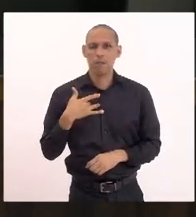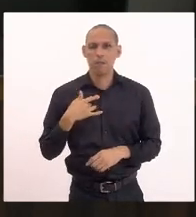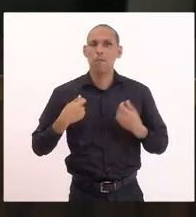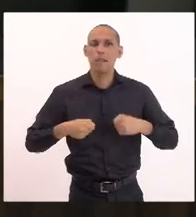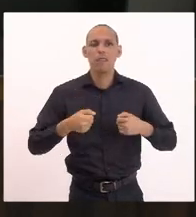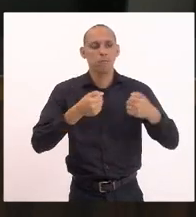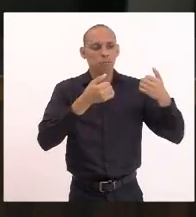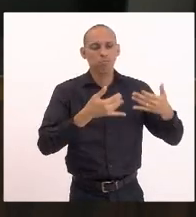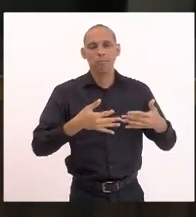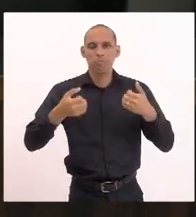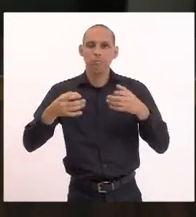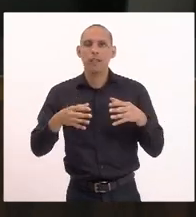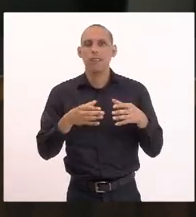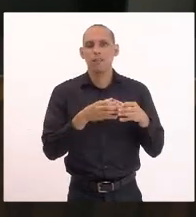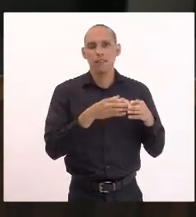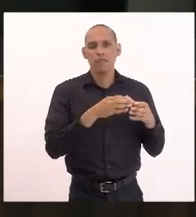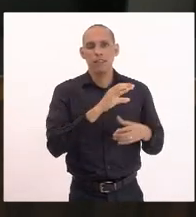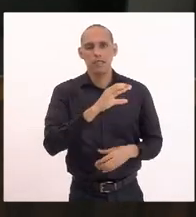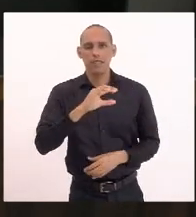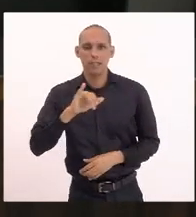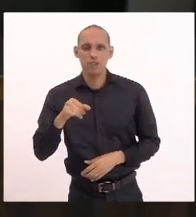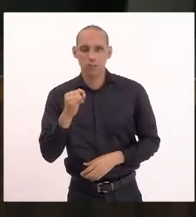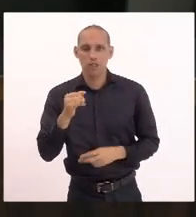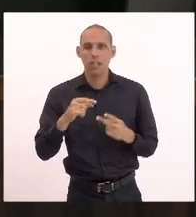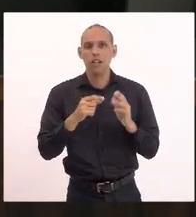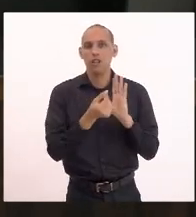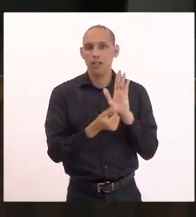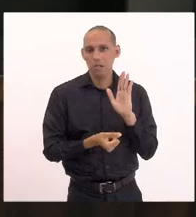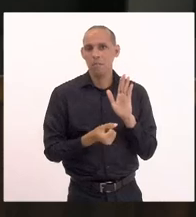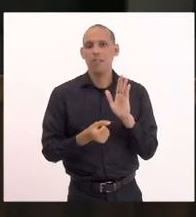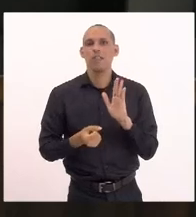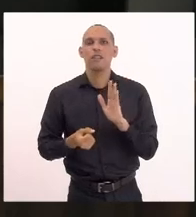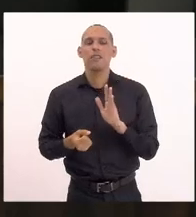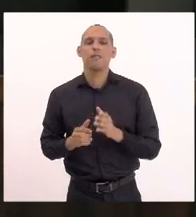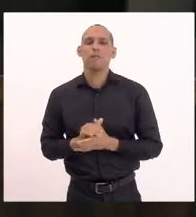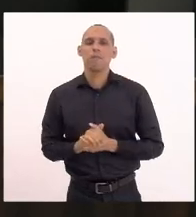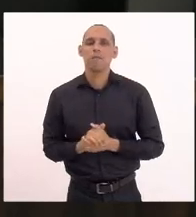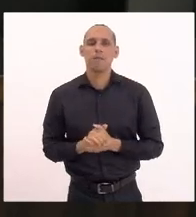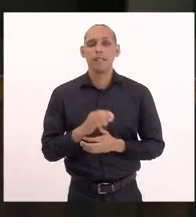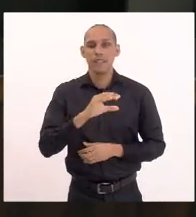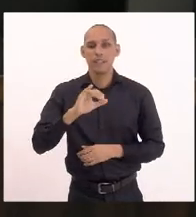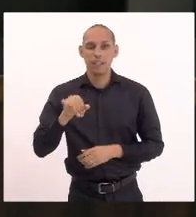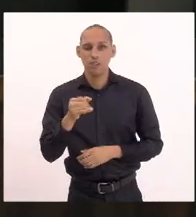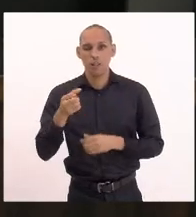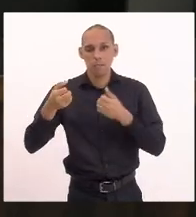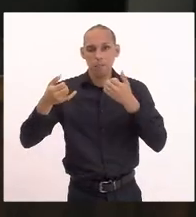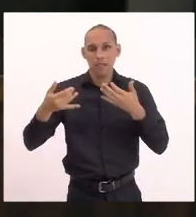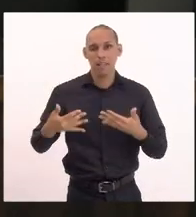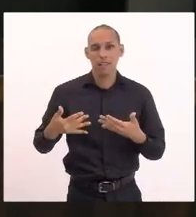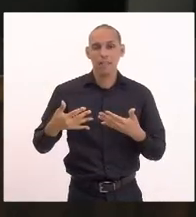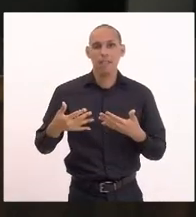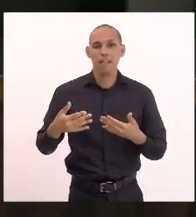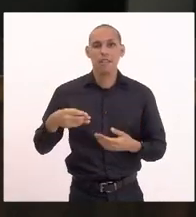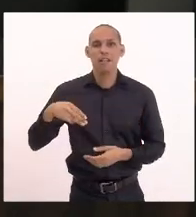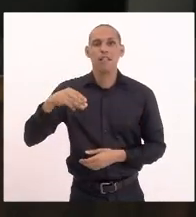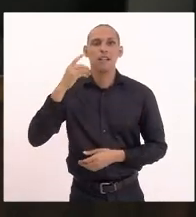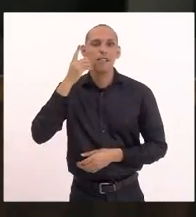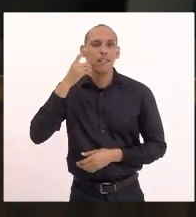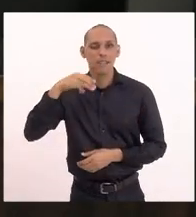das comissões de Constituição e Justiça, de Saúde e de Orçamento. Para emitir parecer pela Comissão de Constituição e Justiça, deputado Márcio